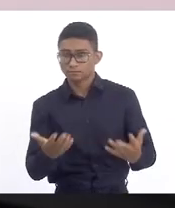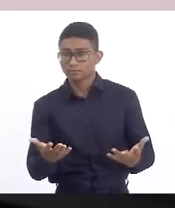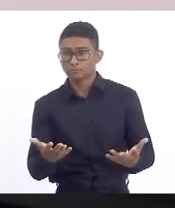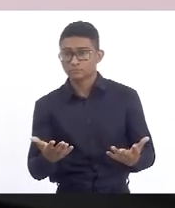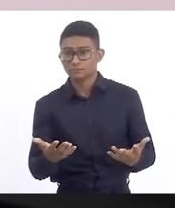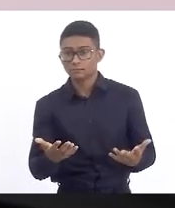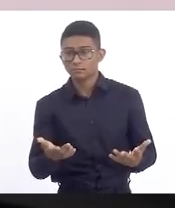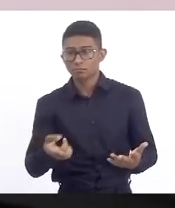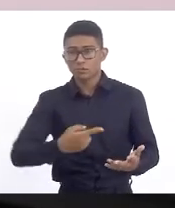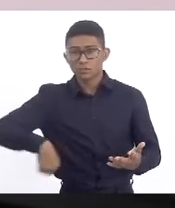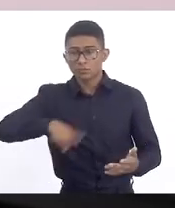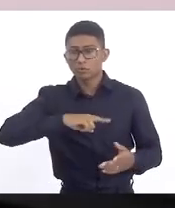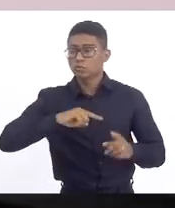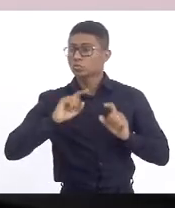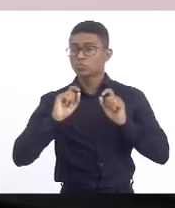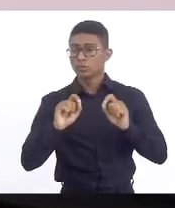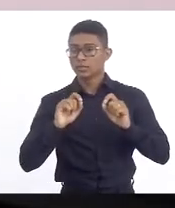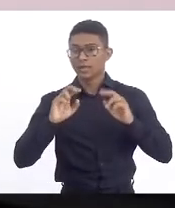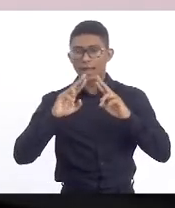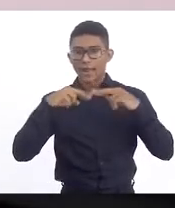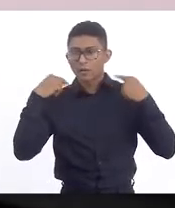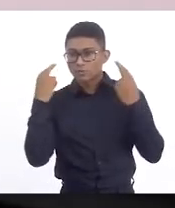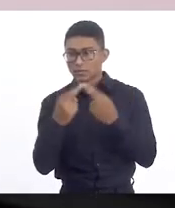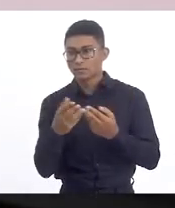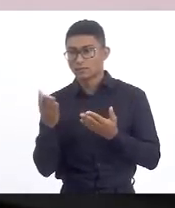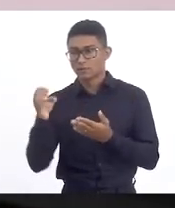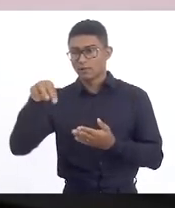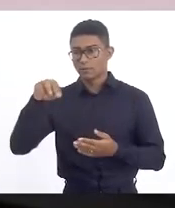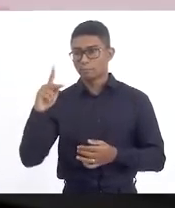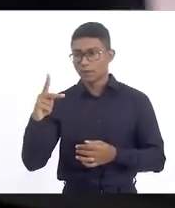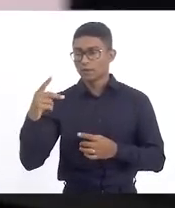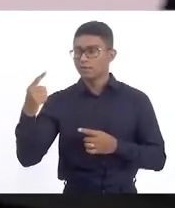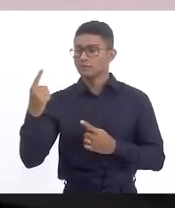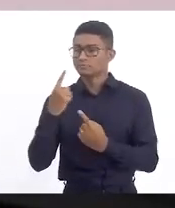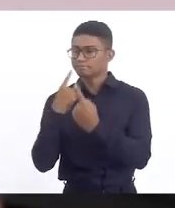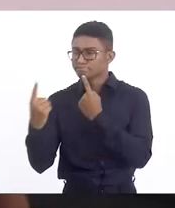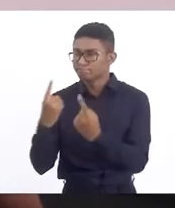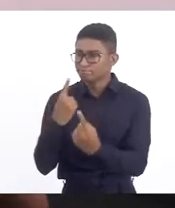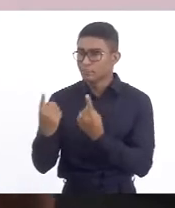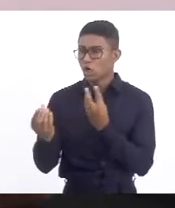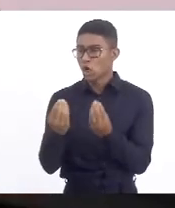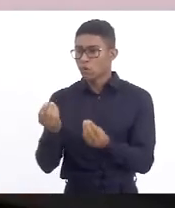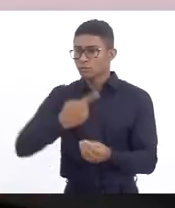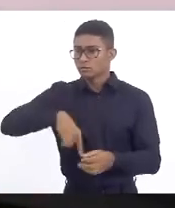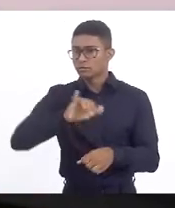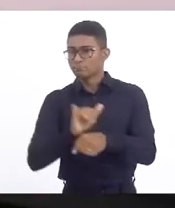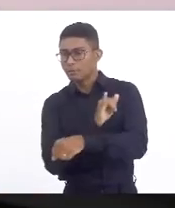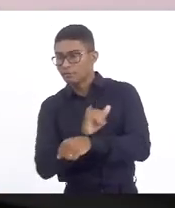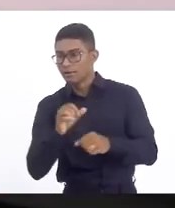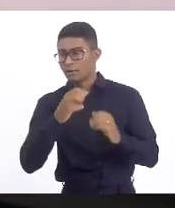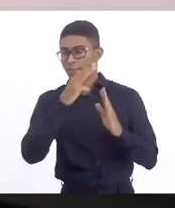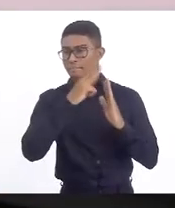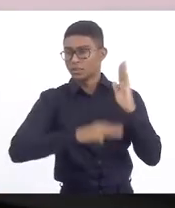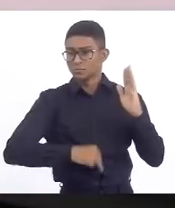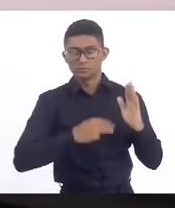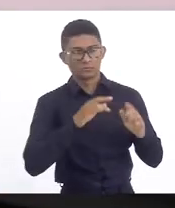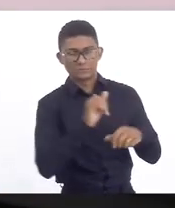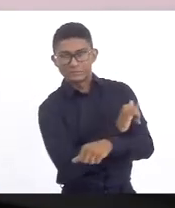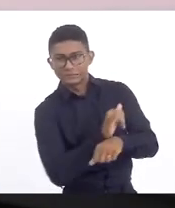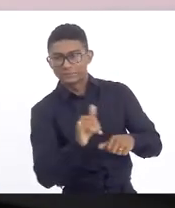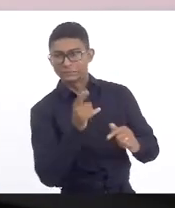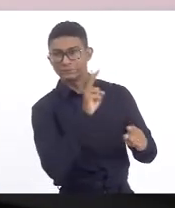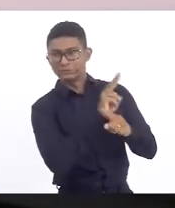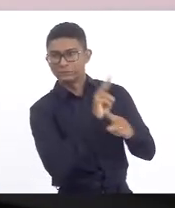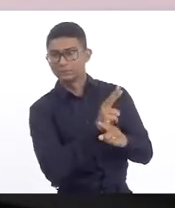possibilitou que pudéssemos nos reunir com o Ministério Público, discutir qual era a metodologia de fiscalização, como nós estávamos construindo isso aí passo a passo junto